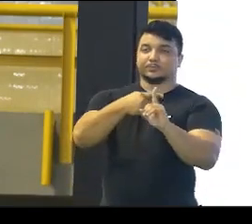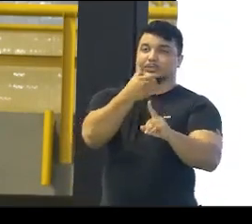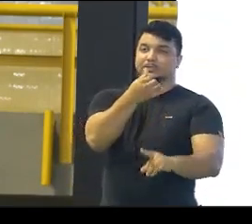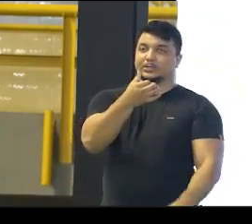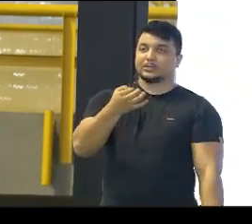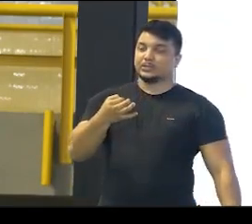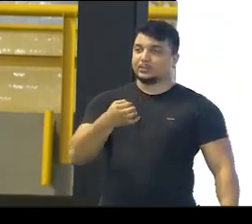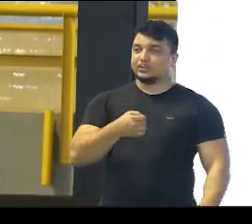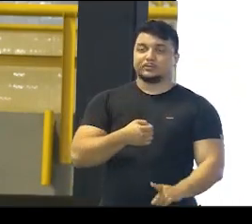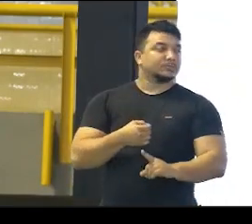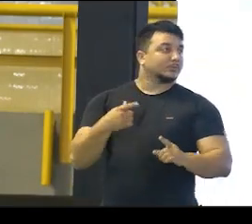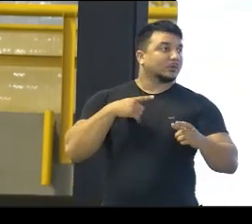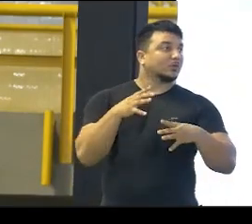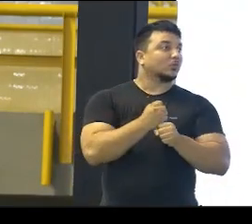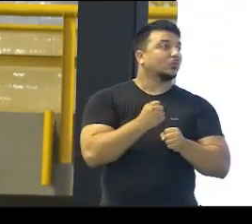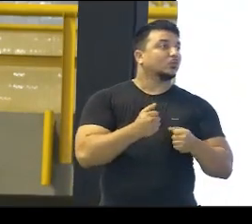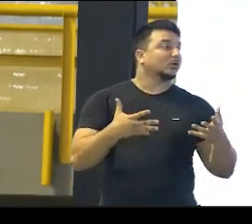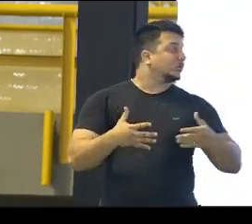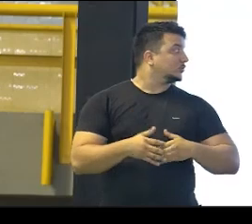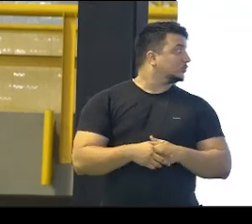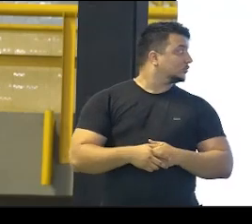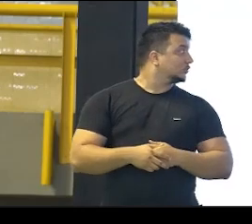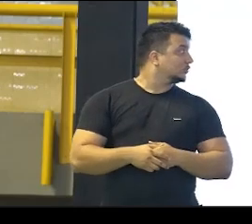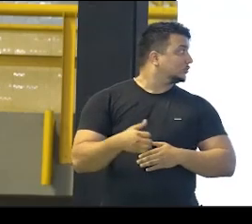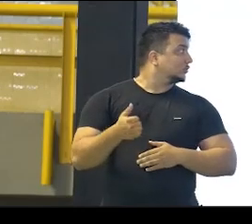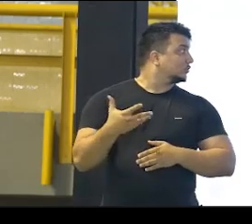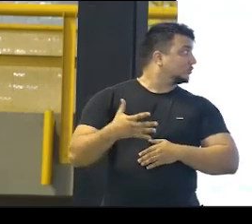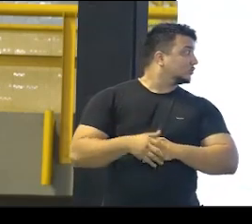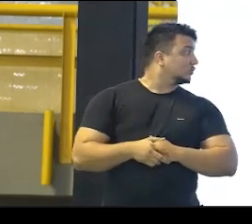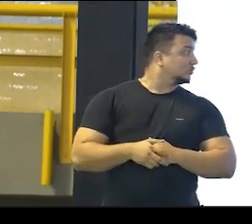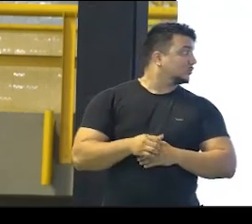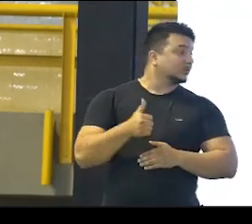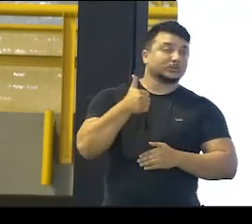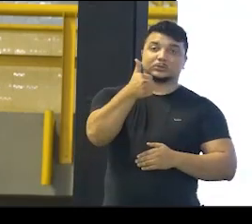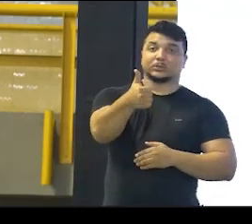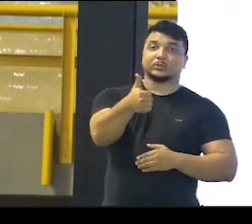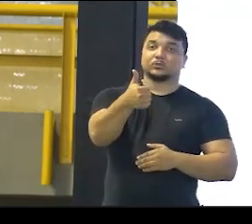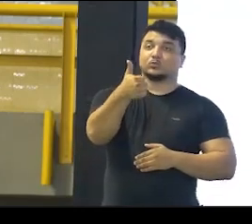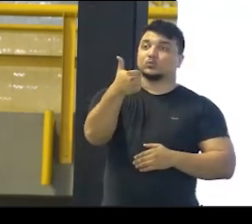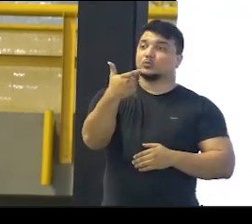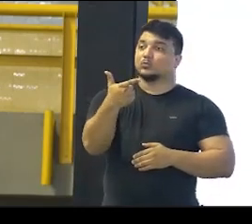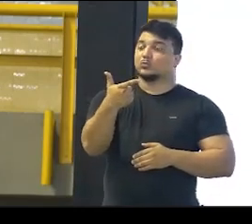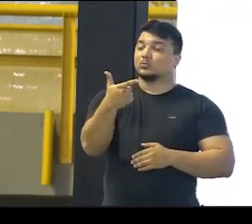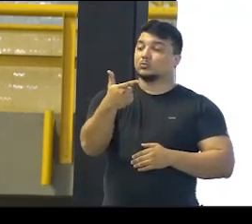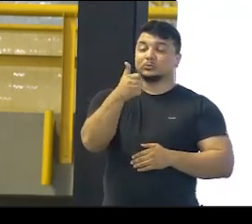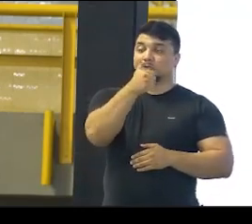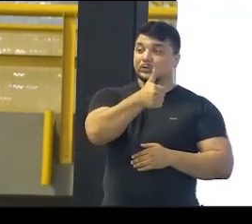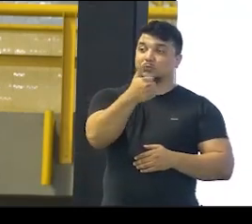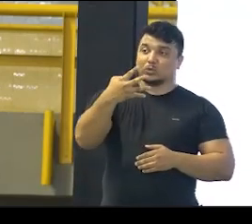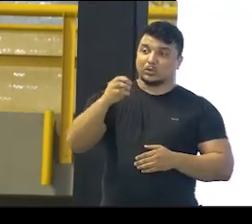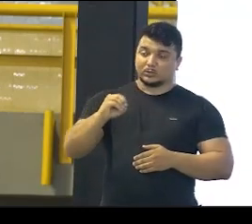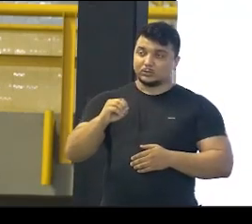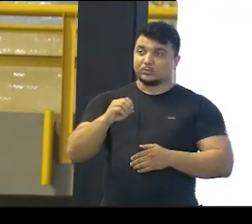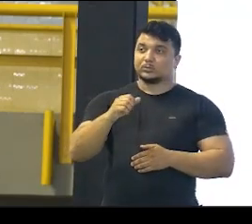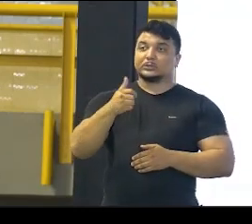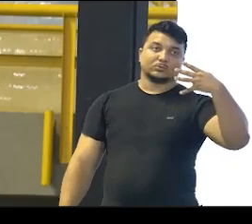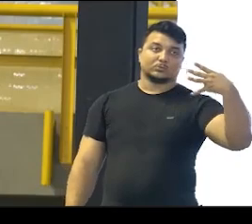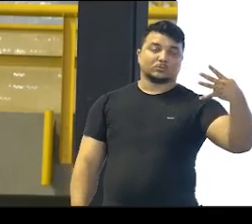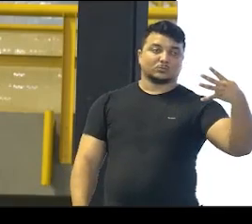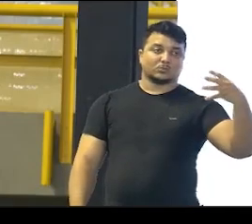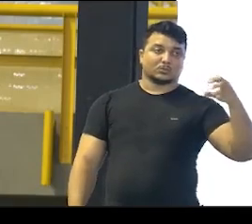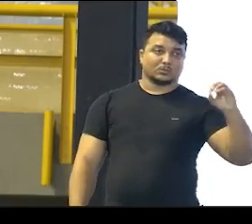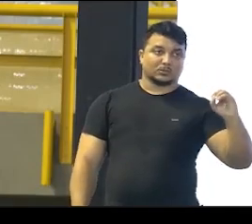para eu brincar com o perímetro. O que é o perímetro? O perímetro é a soma dos lados.